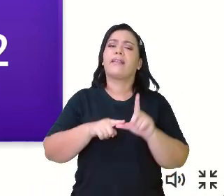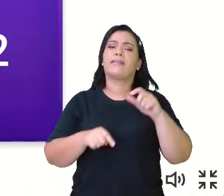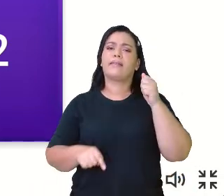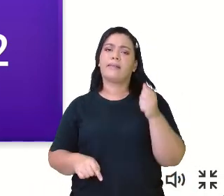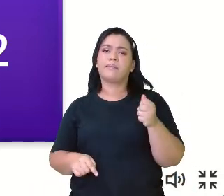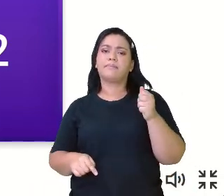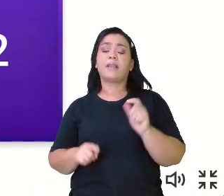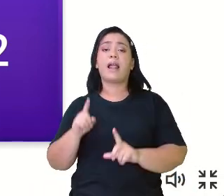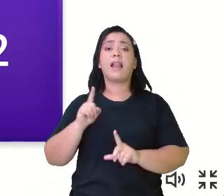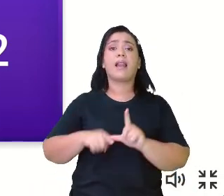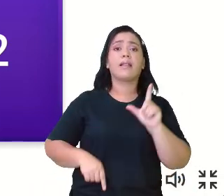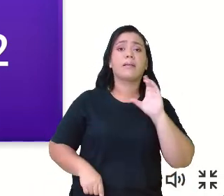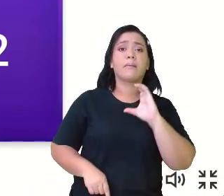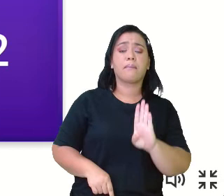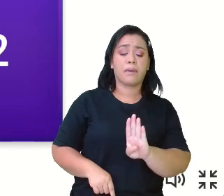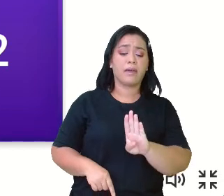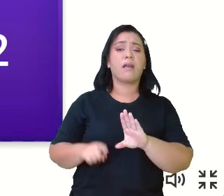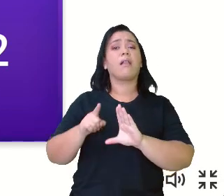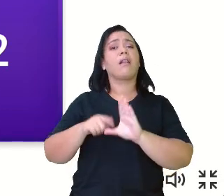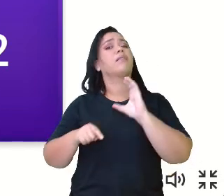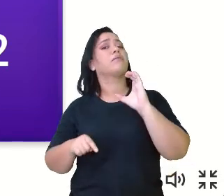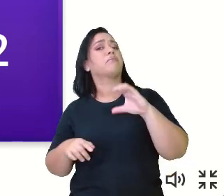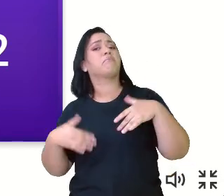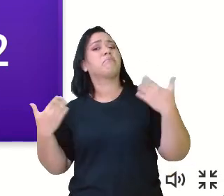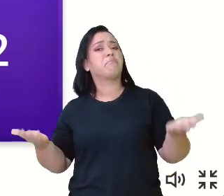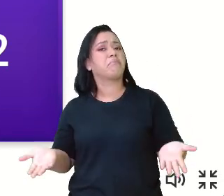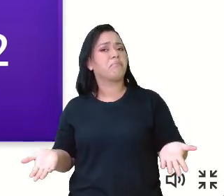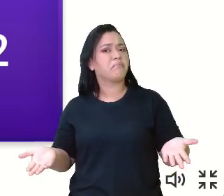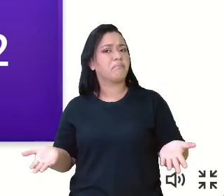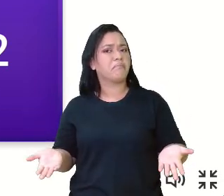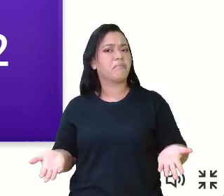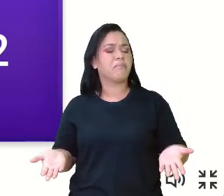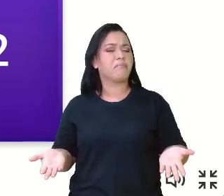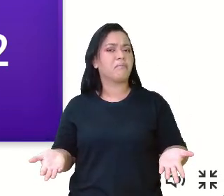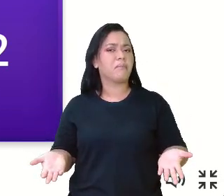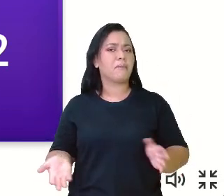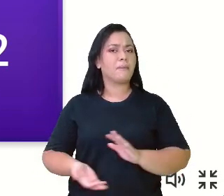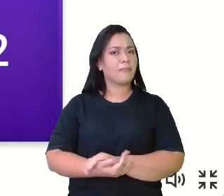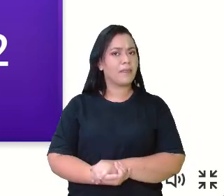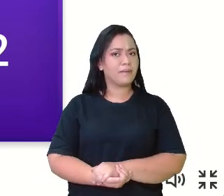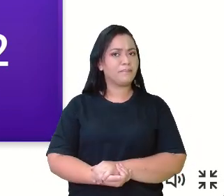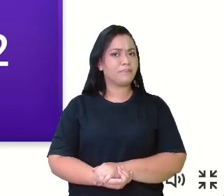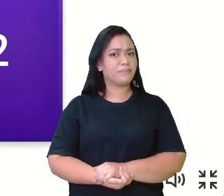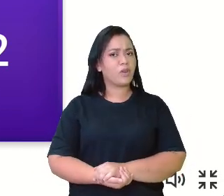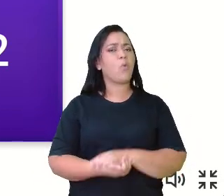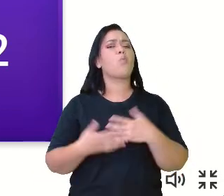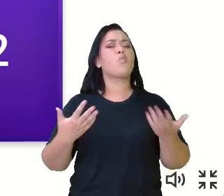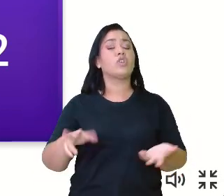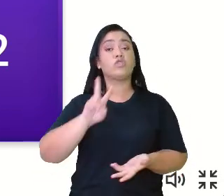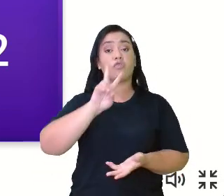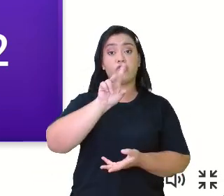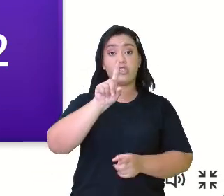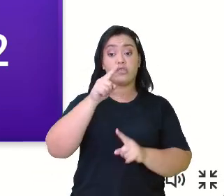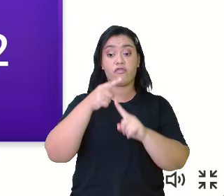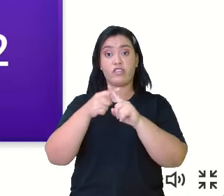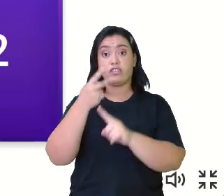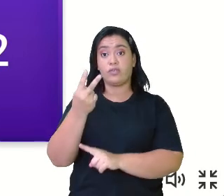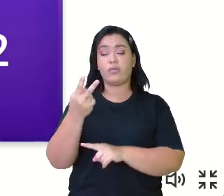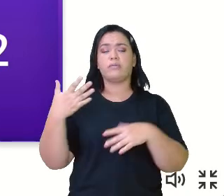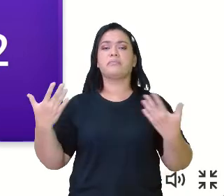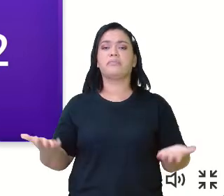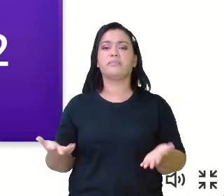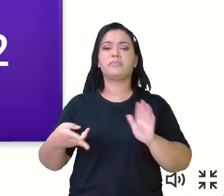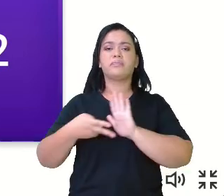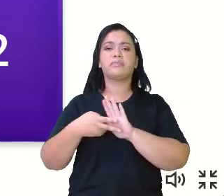420, 42 ou 218? E aí? Ou 212? Quanto é 21 vezes 2?